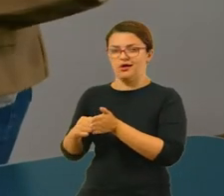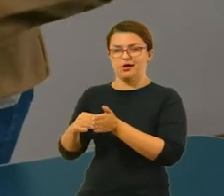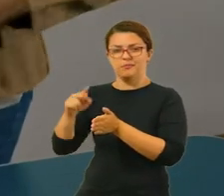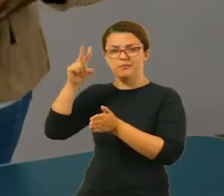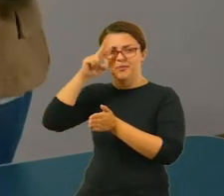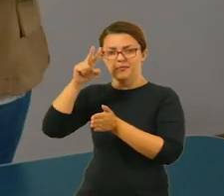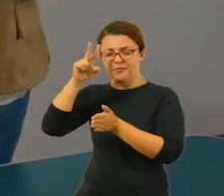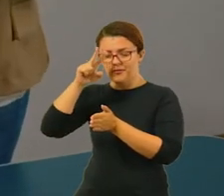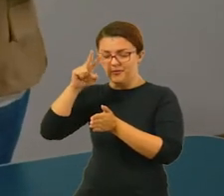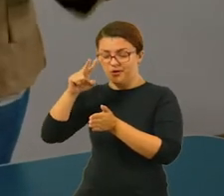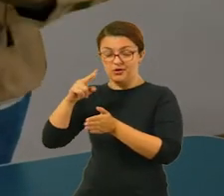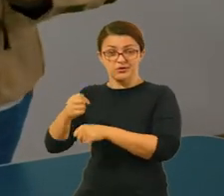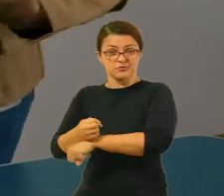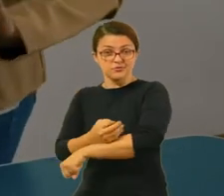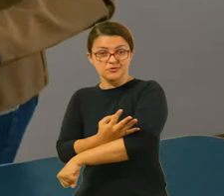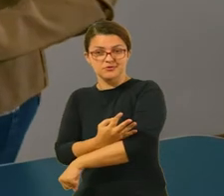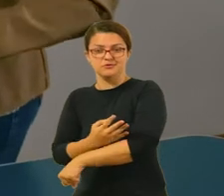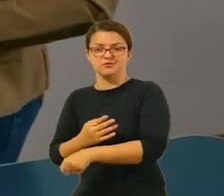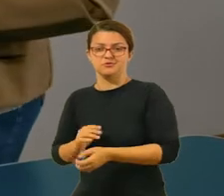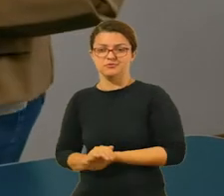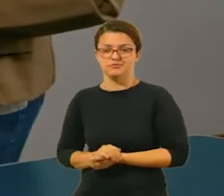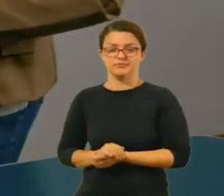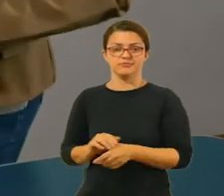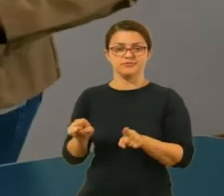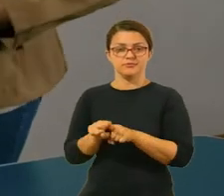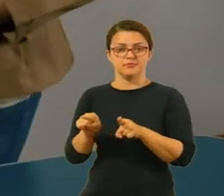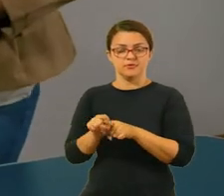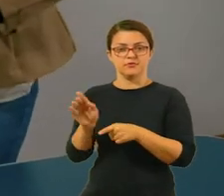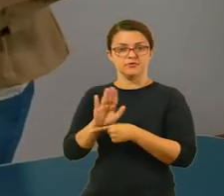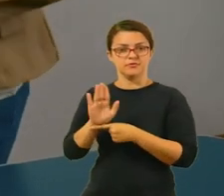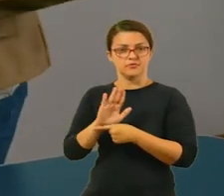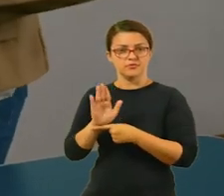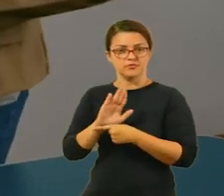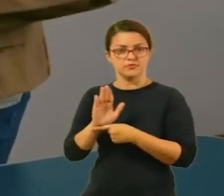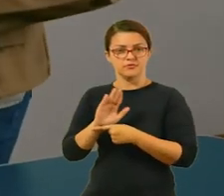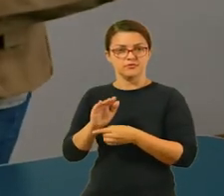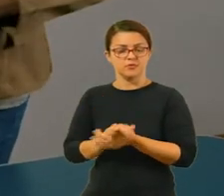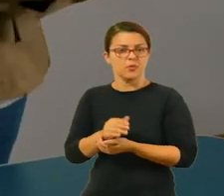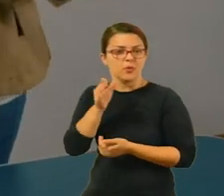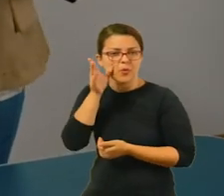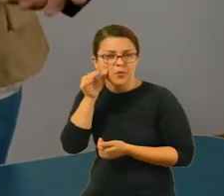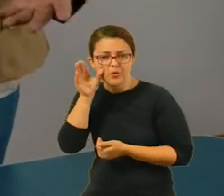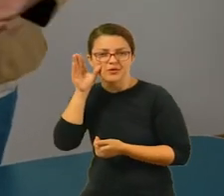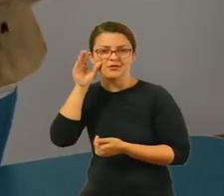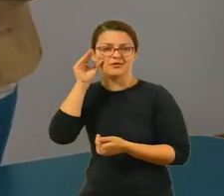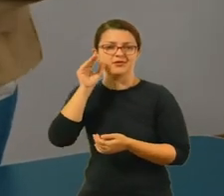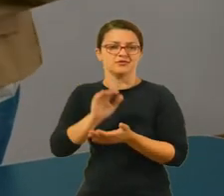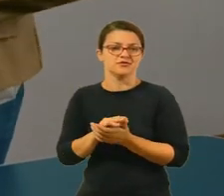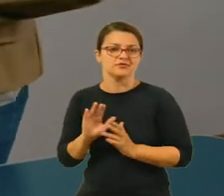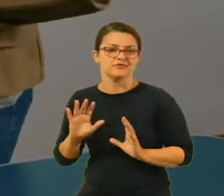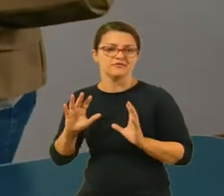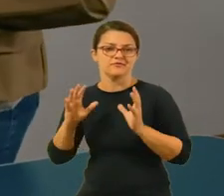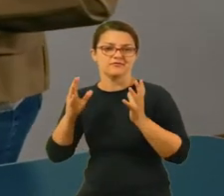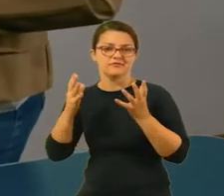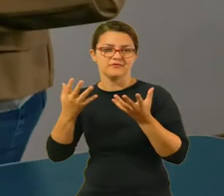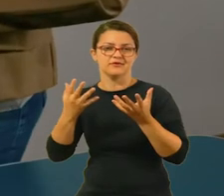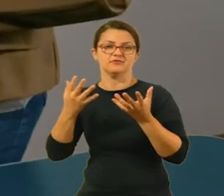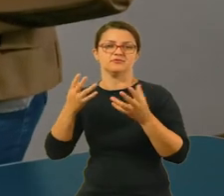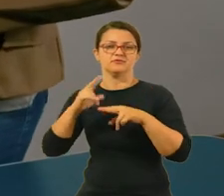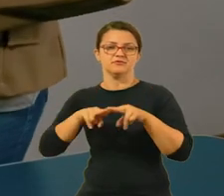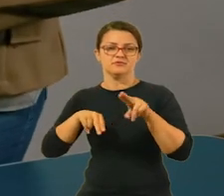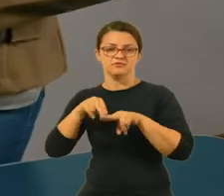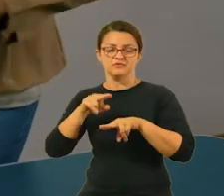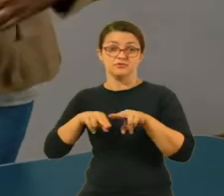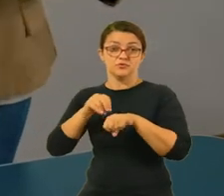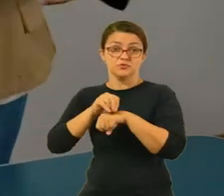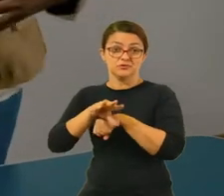dessa criança essas emoções, tá? E aí temos aqui também um vídeo que fala sobre curiosidade das festas juninas e a